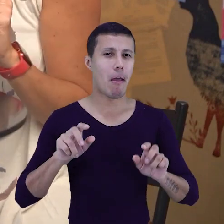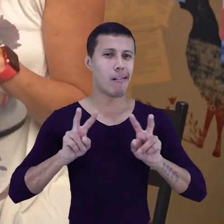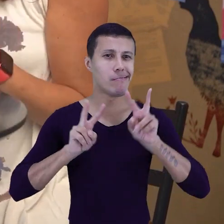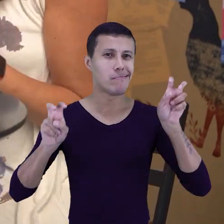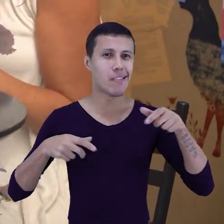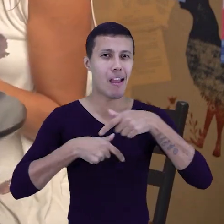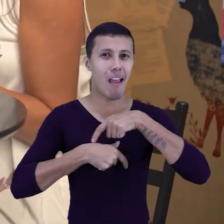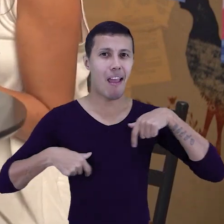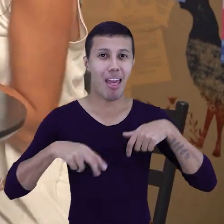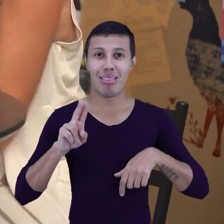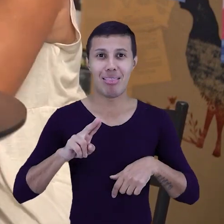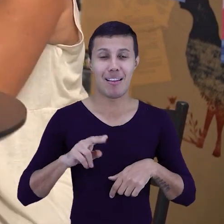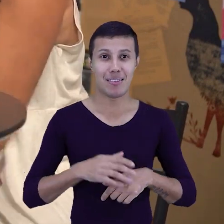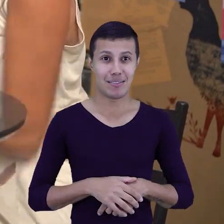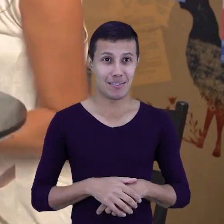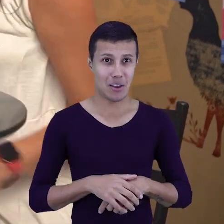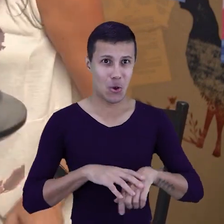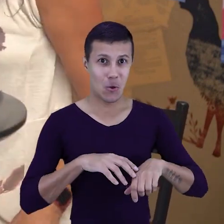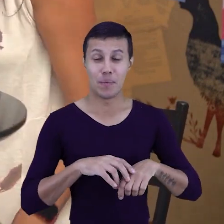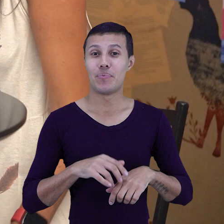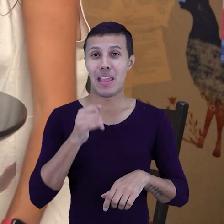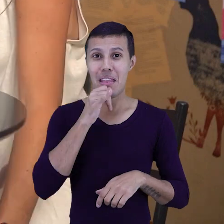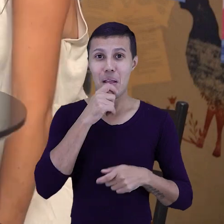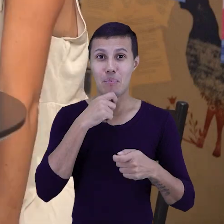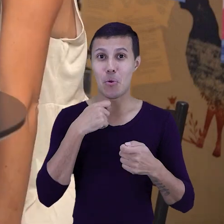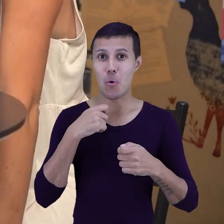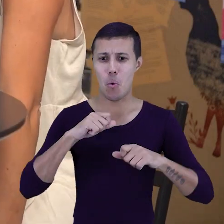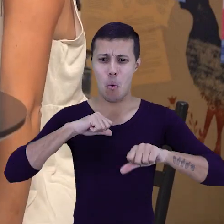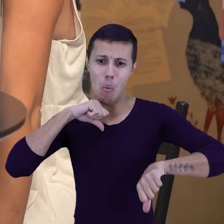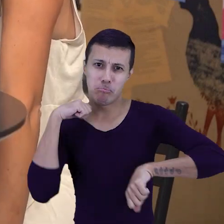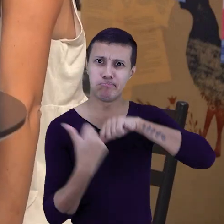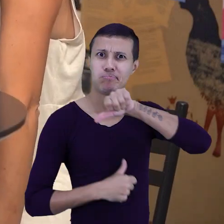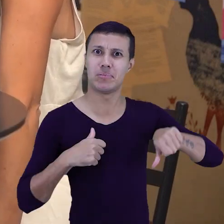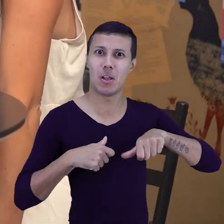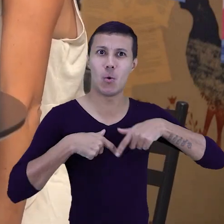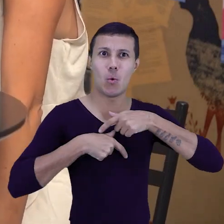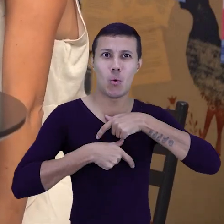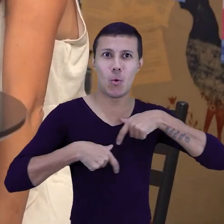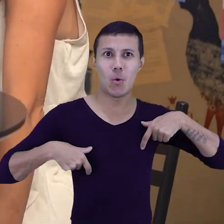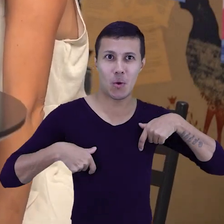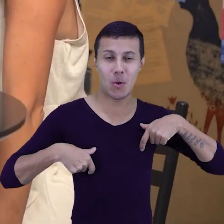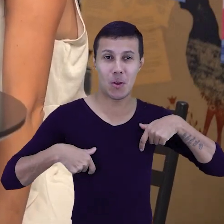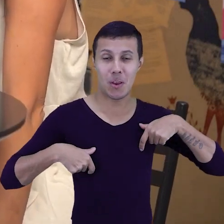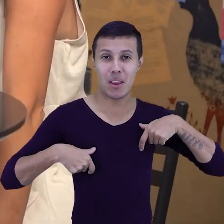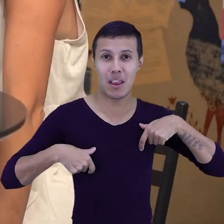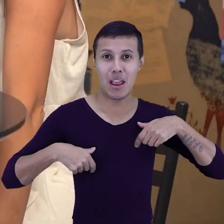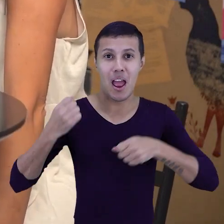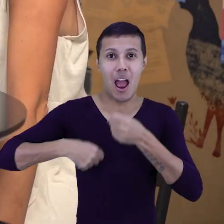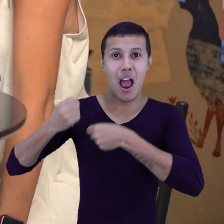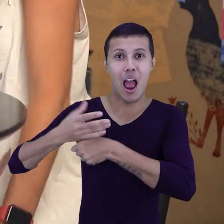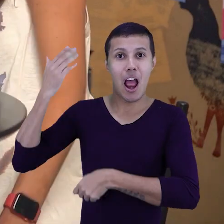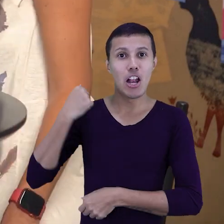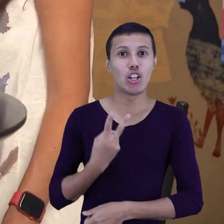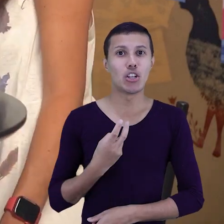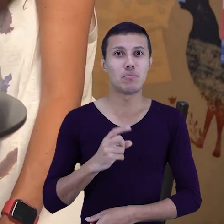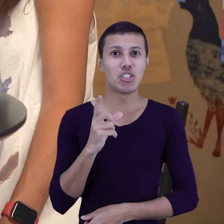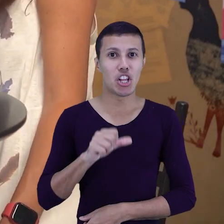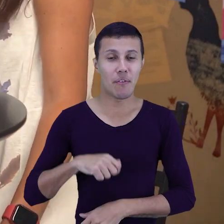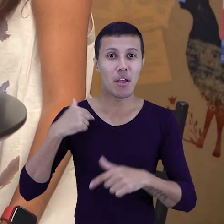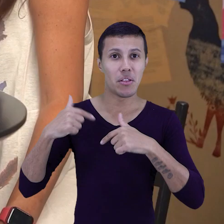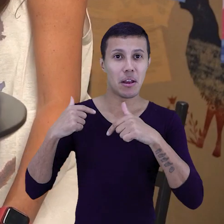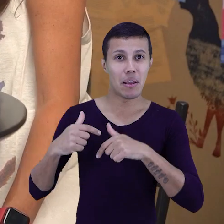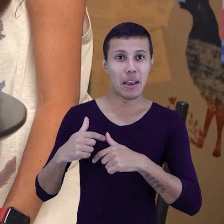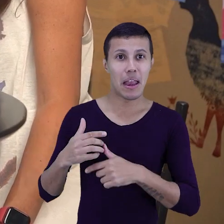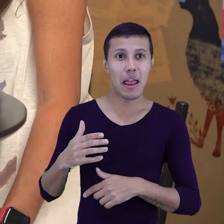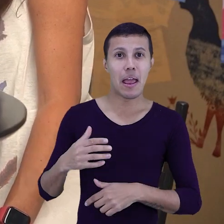mensagem qualquer, assim. Não. O jogo virou? O jogo virou. Essa camiseta é do Case 2019, enquanto eu estava